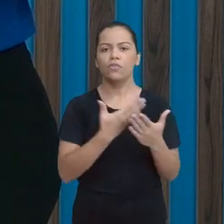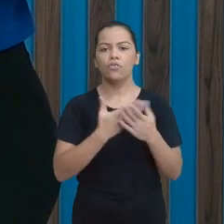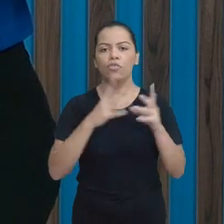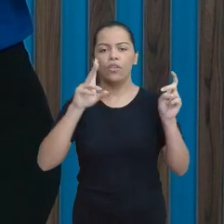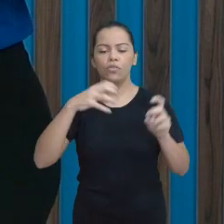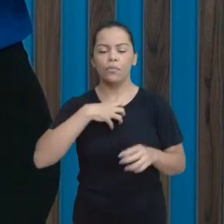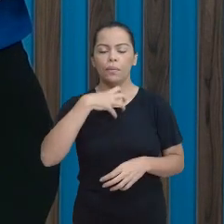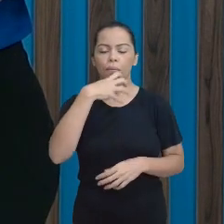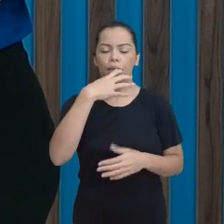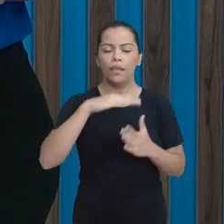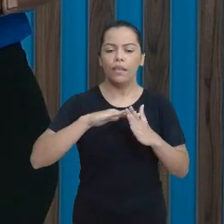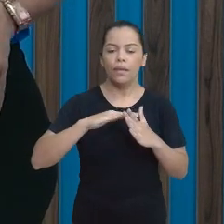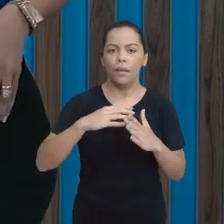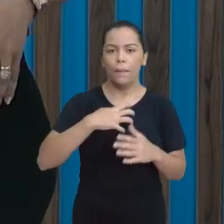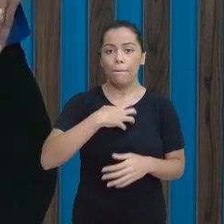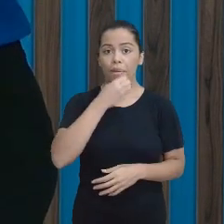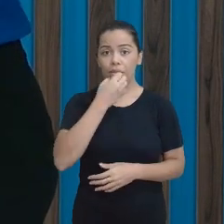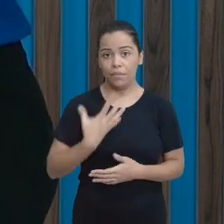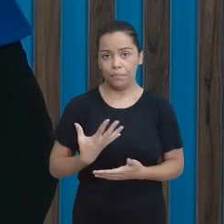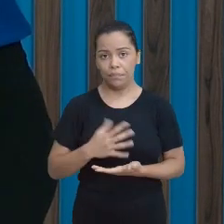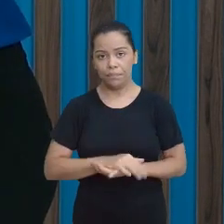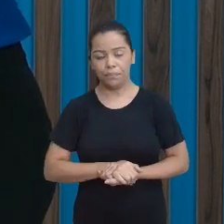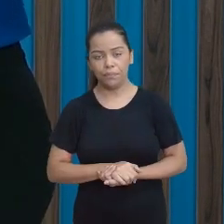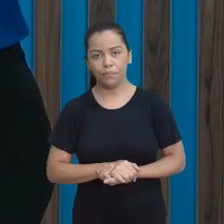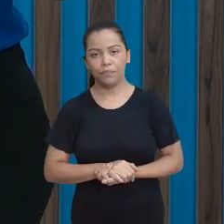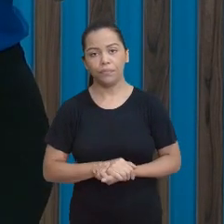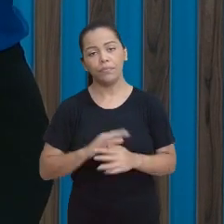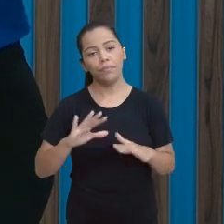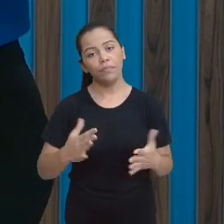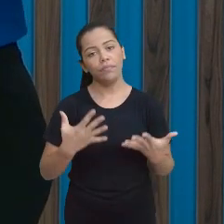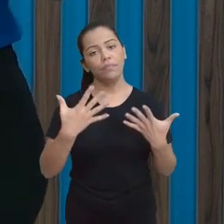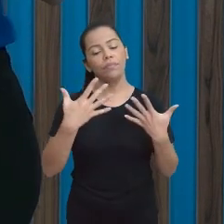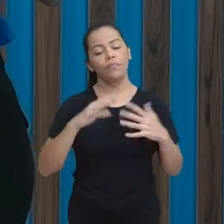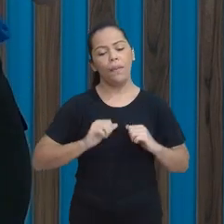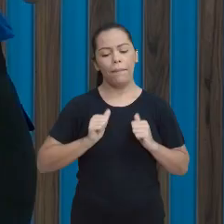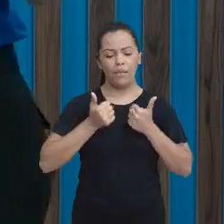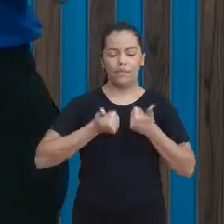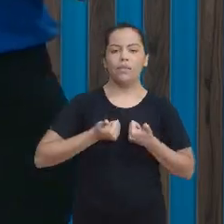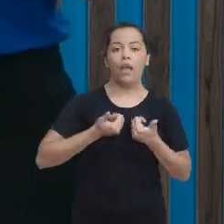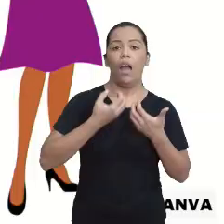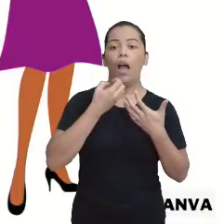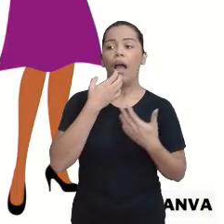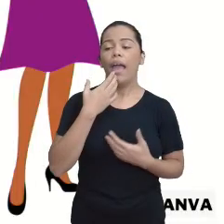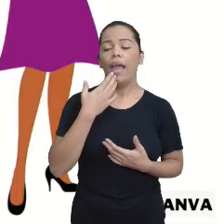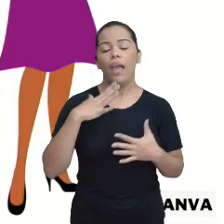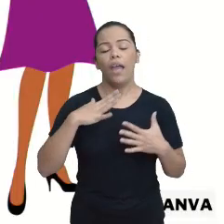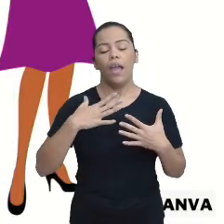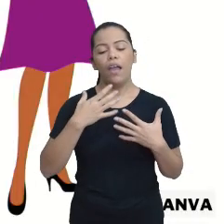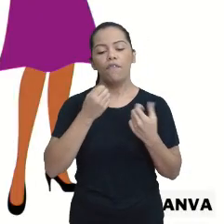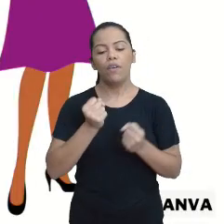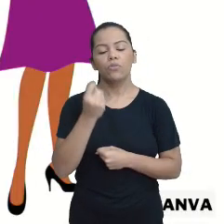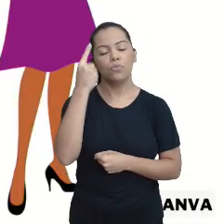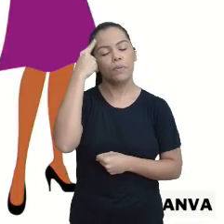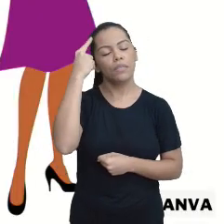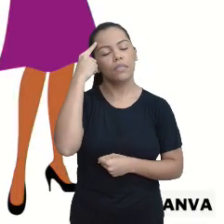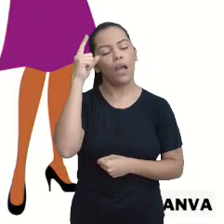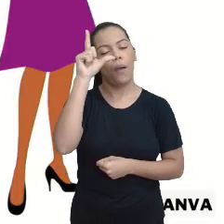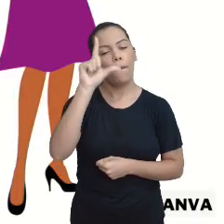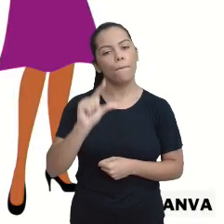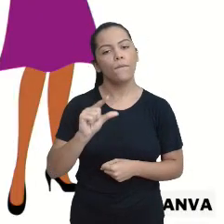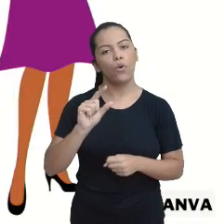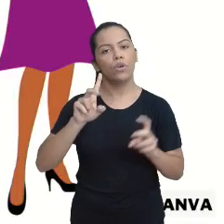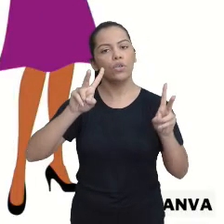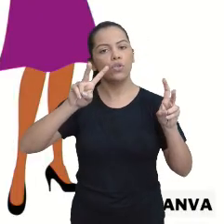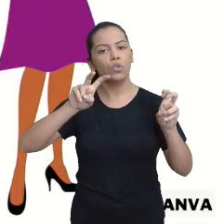de aprendizagem escolar? Então, vamos pensar um pouco sobre quem deve promover competências que geram